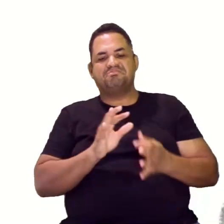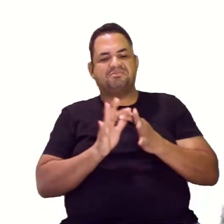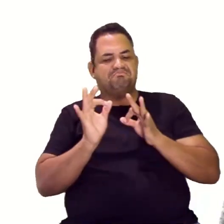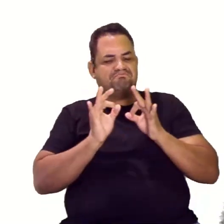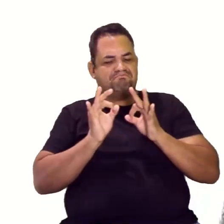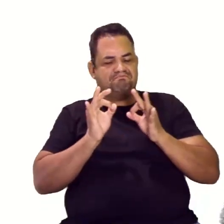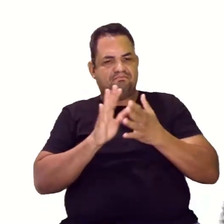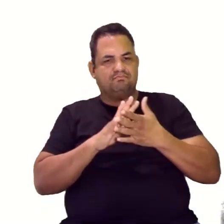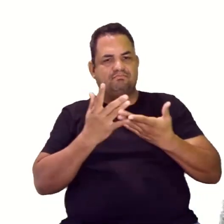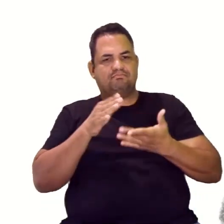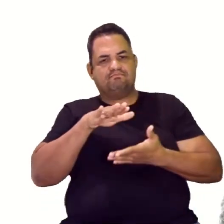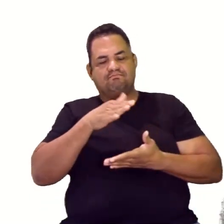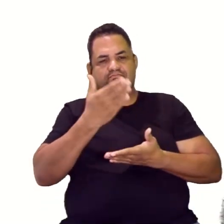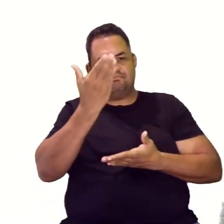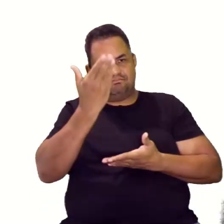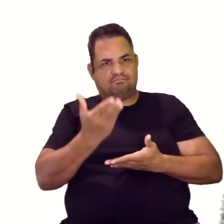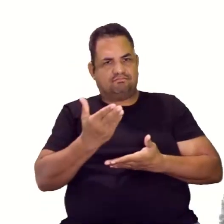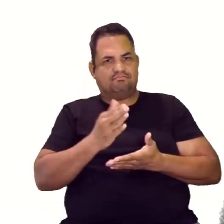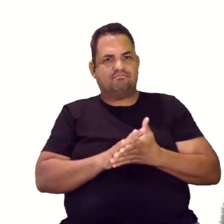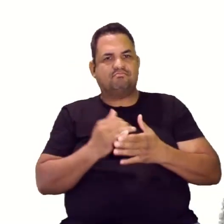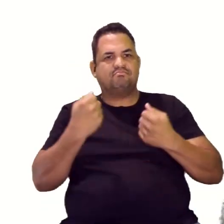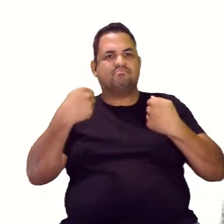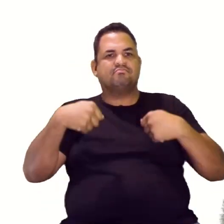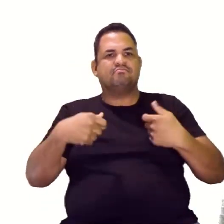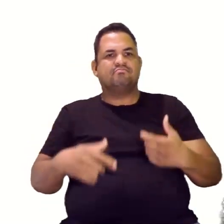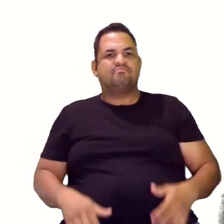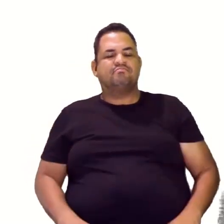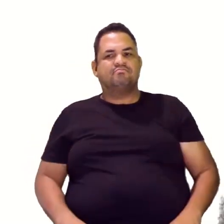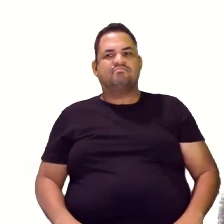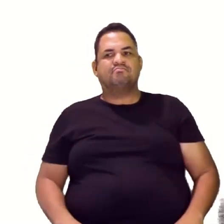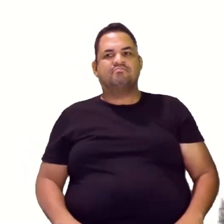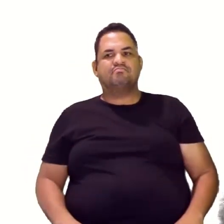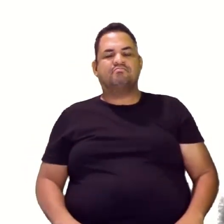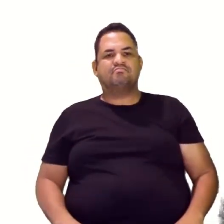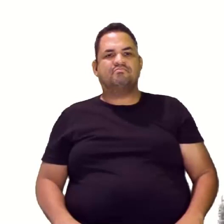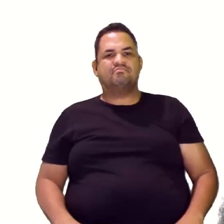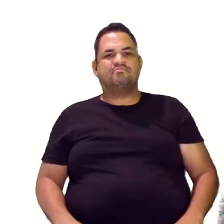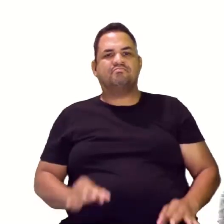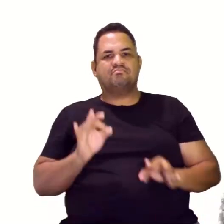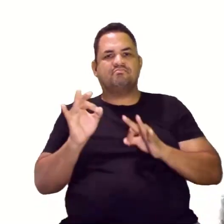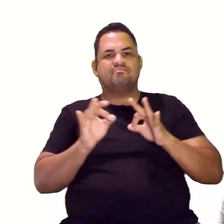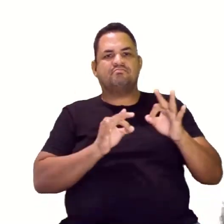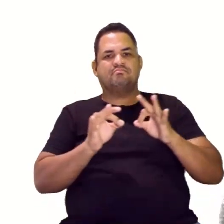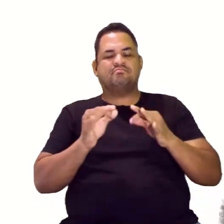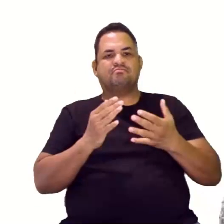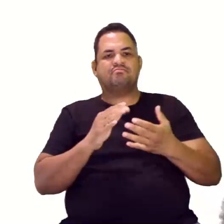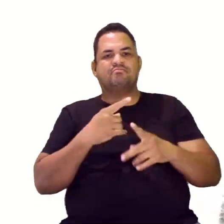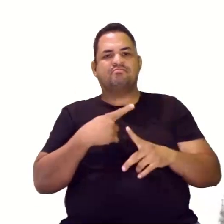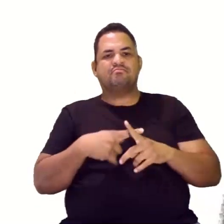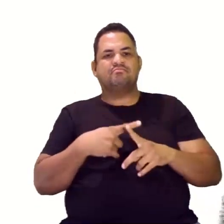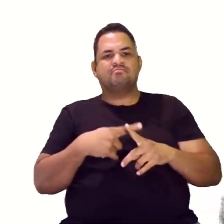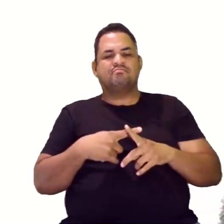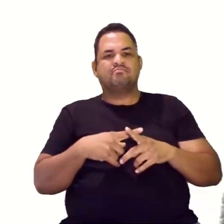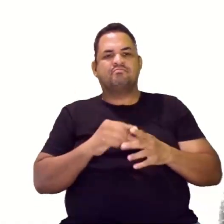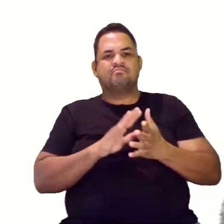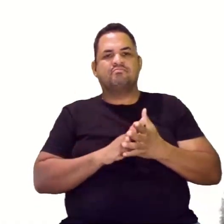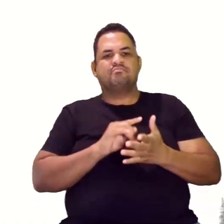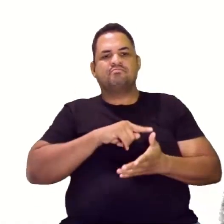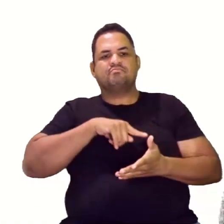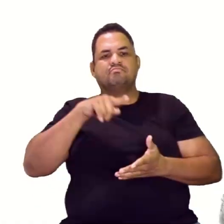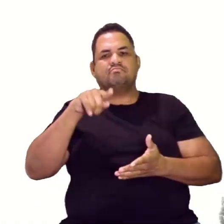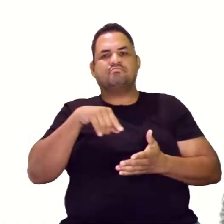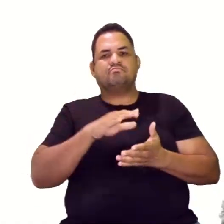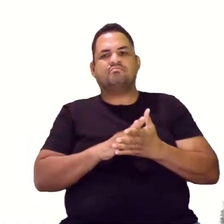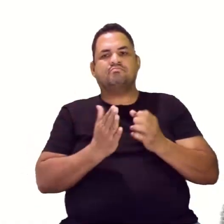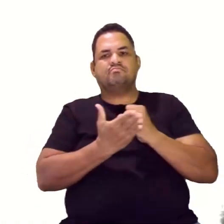precisão, mas fica mais ou menos aí do jeito que é possível. Vamos lá tentar mais um? Vamos construir agora um? Ah, porque esse aqui era um gráfico onde a